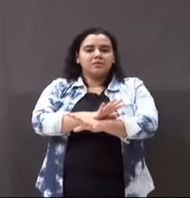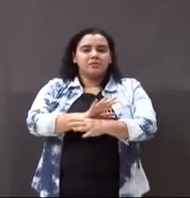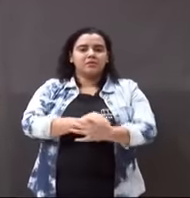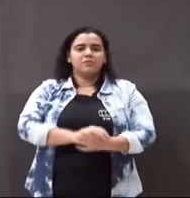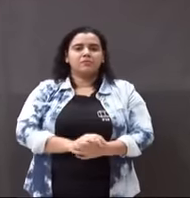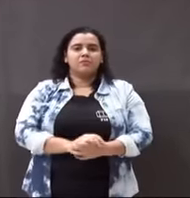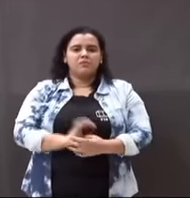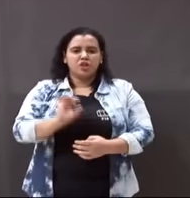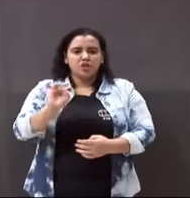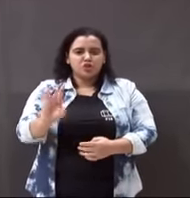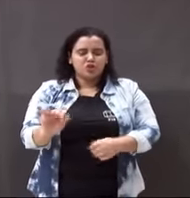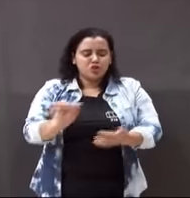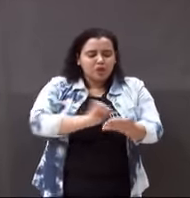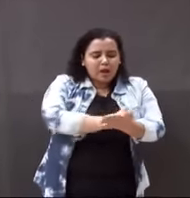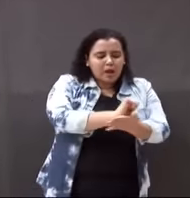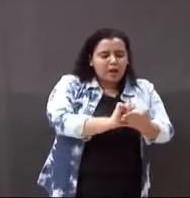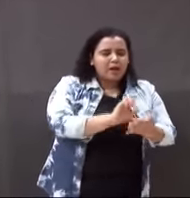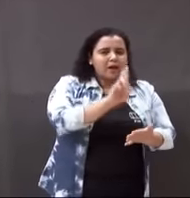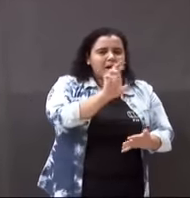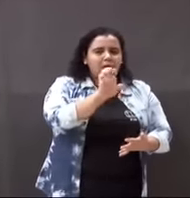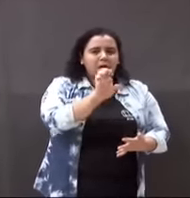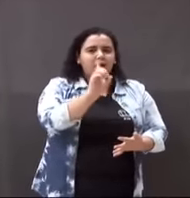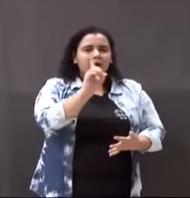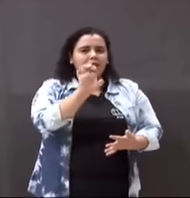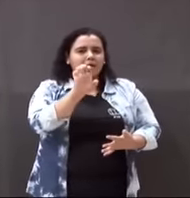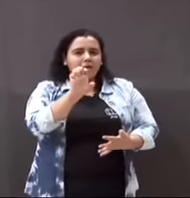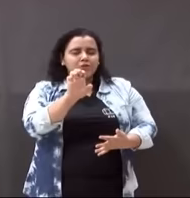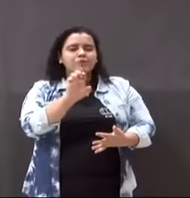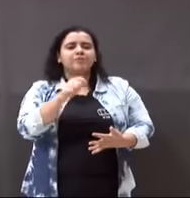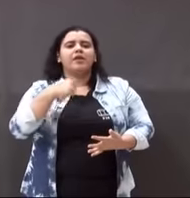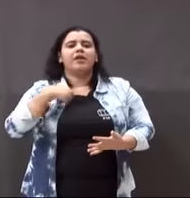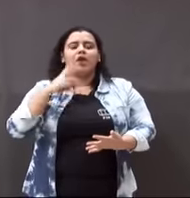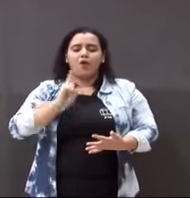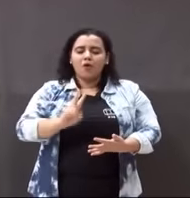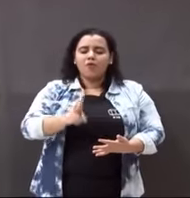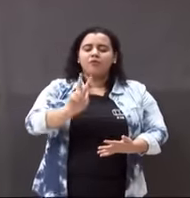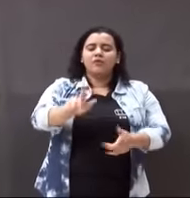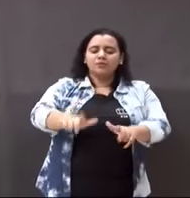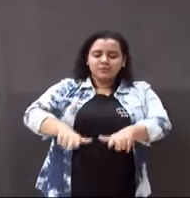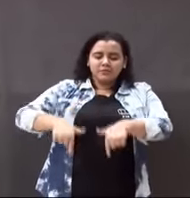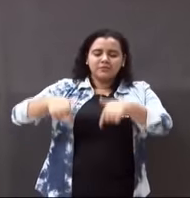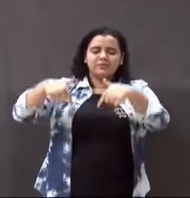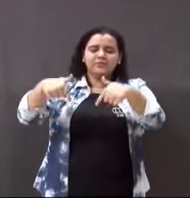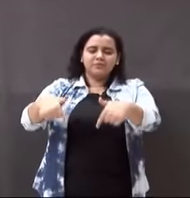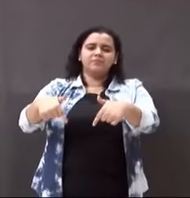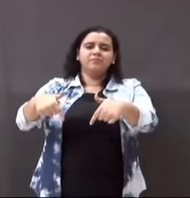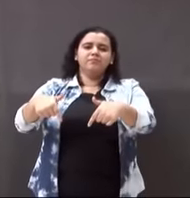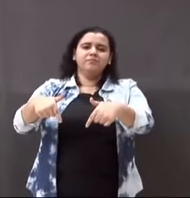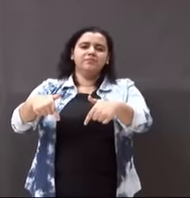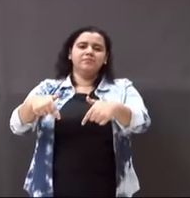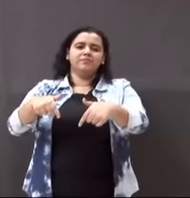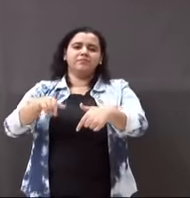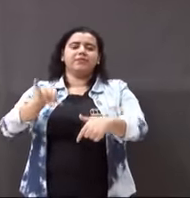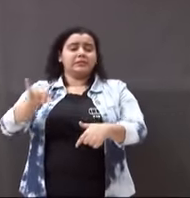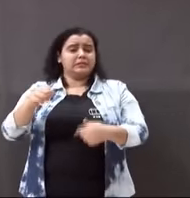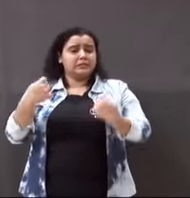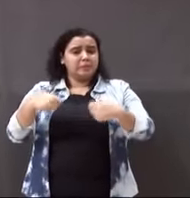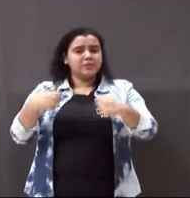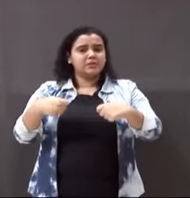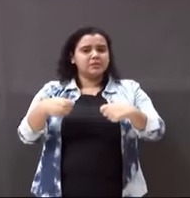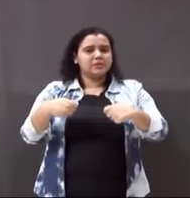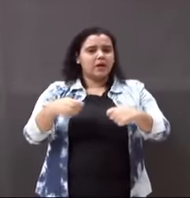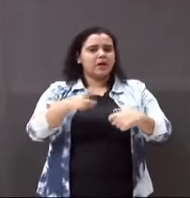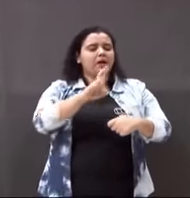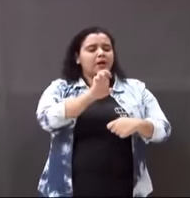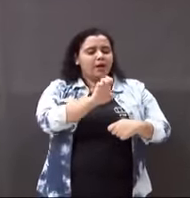apenas. Lavar as redes. Lavar as redes. Eu vou avançar. Diga se precisar. Se precisar. Eu ainda lavo rede. Ainda